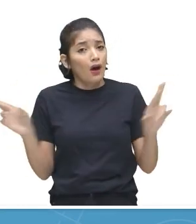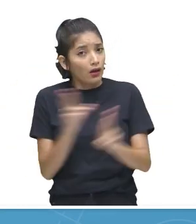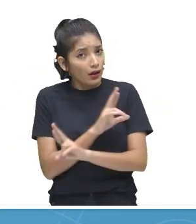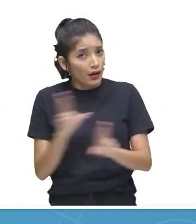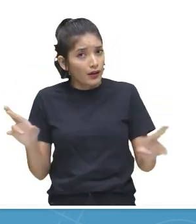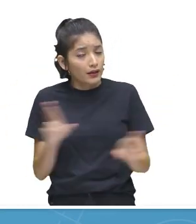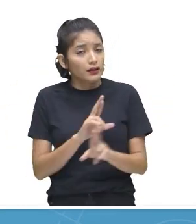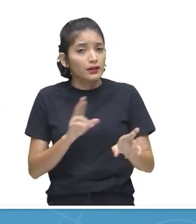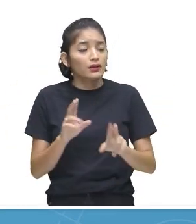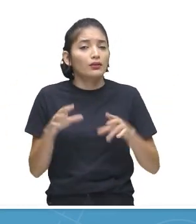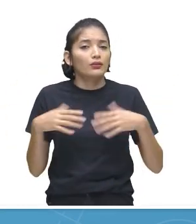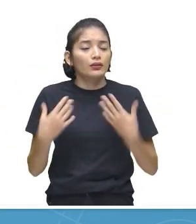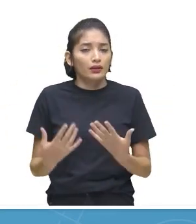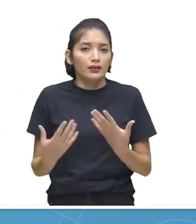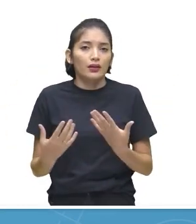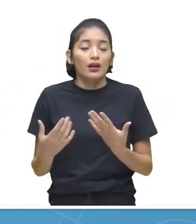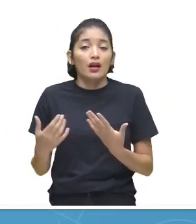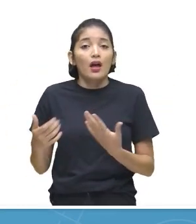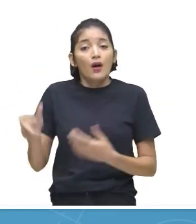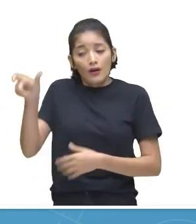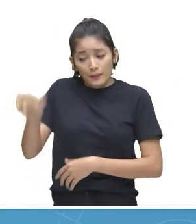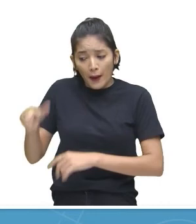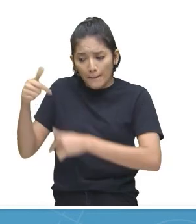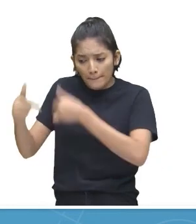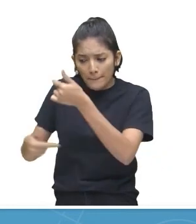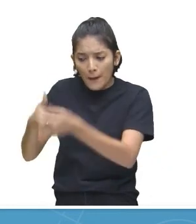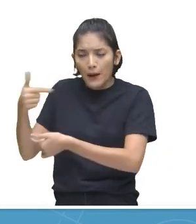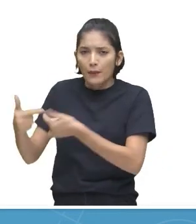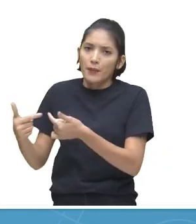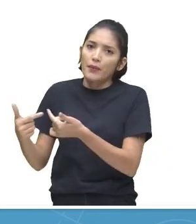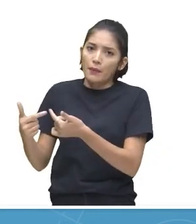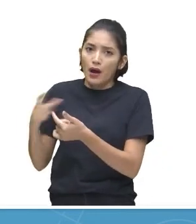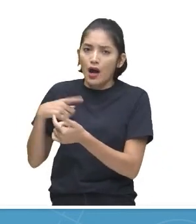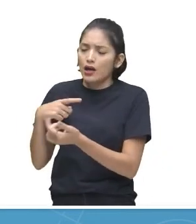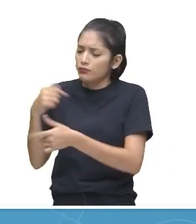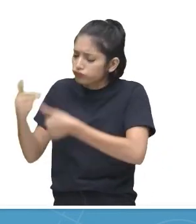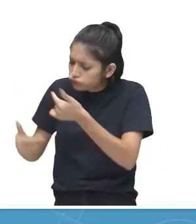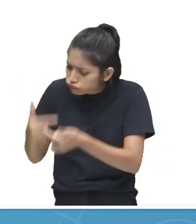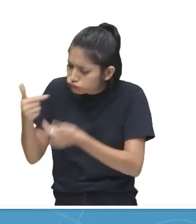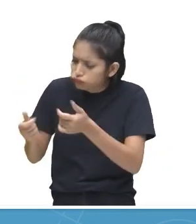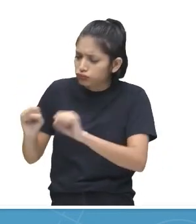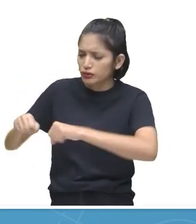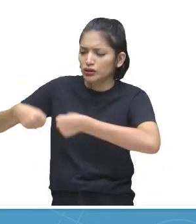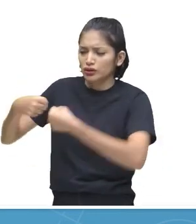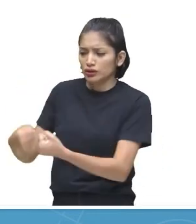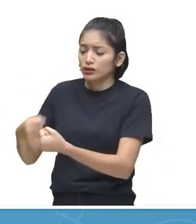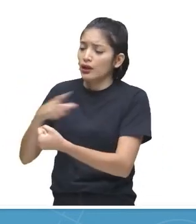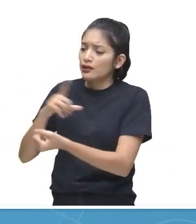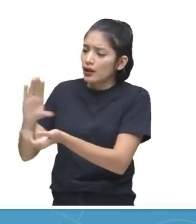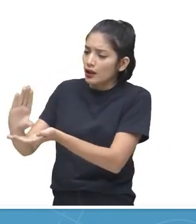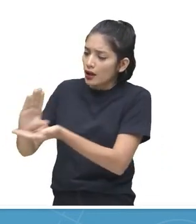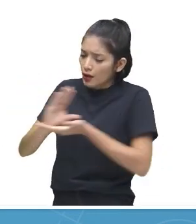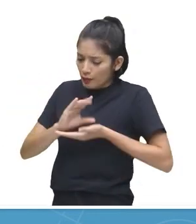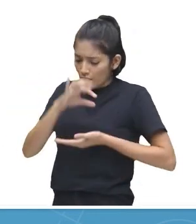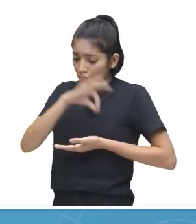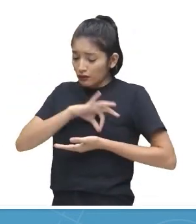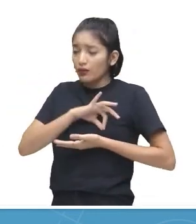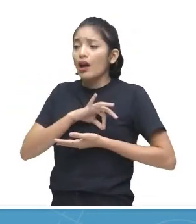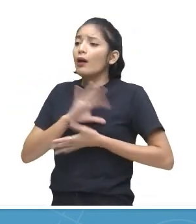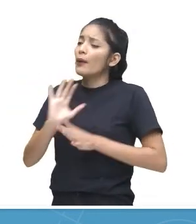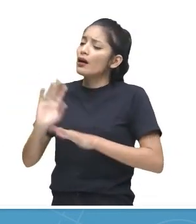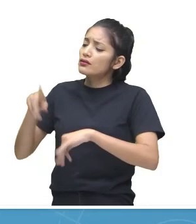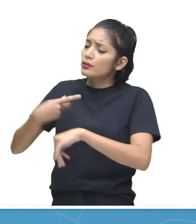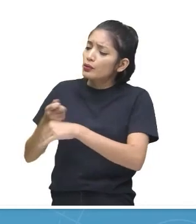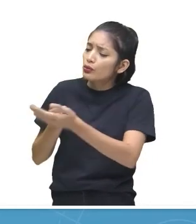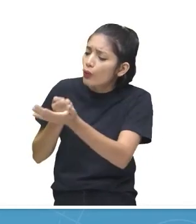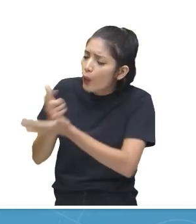que o produtor, ou o trabalhador, ele vende a sua força de trabalho, recebe o seu salário, mas começa a